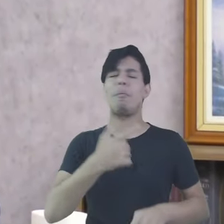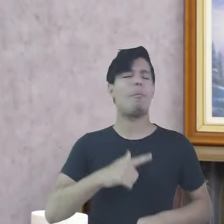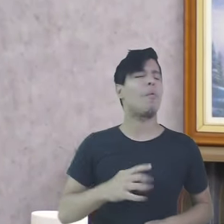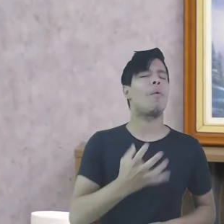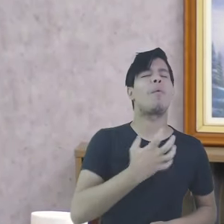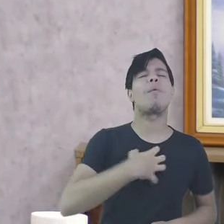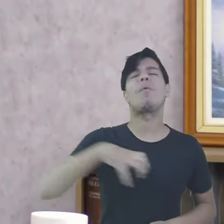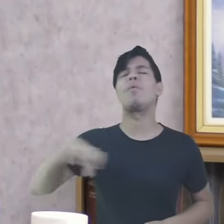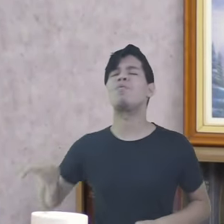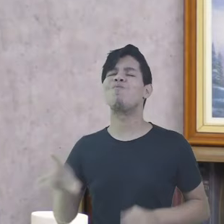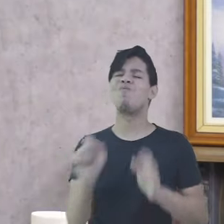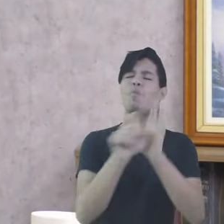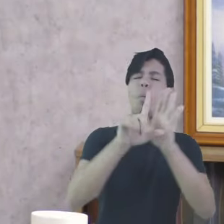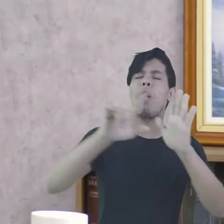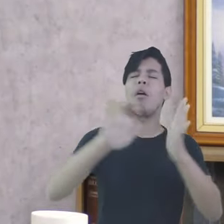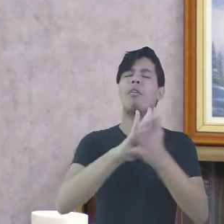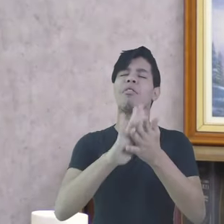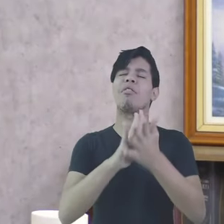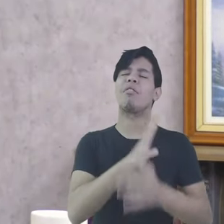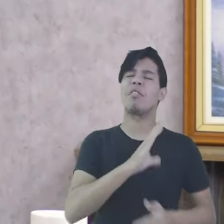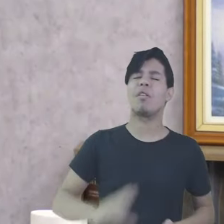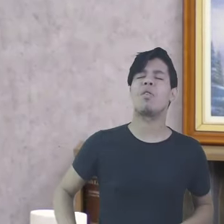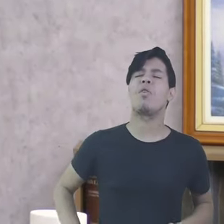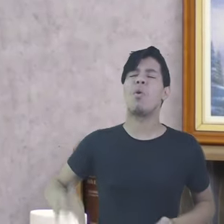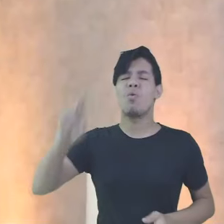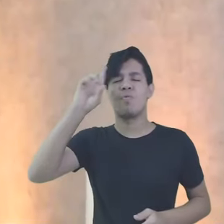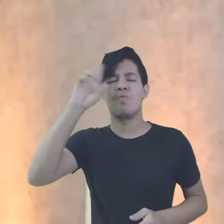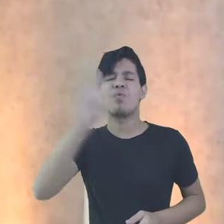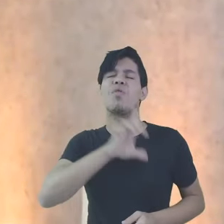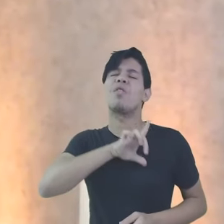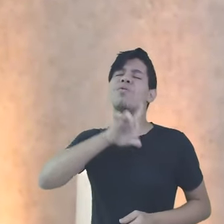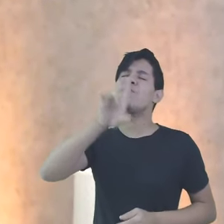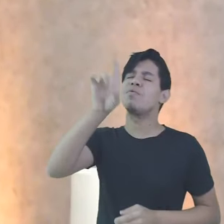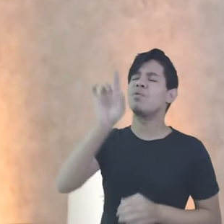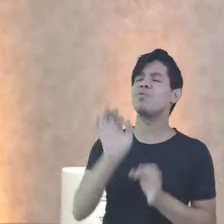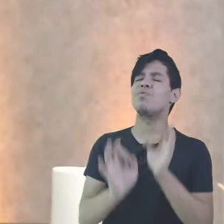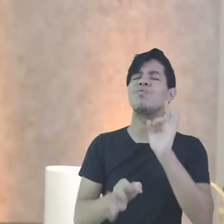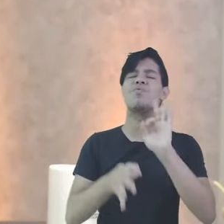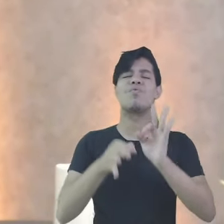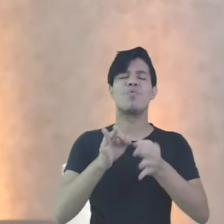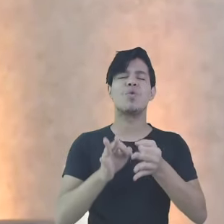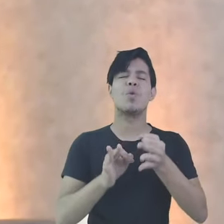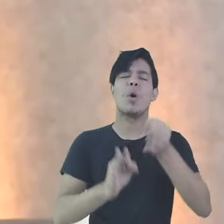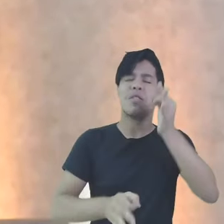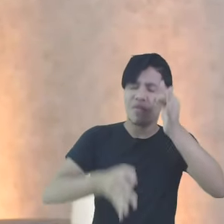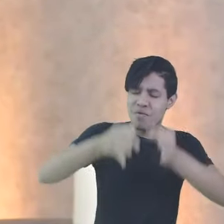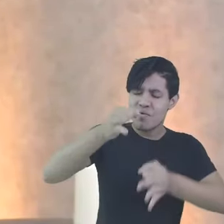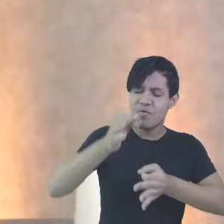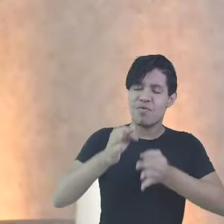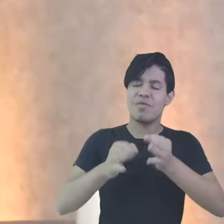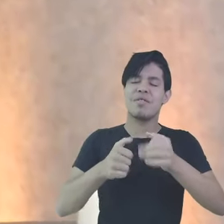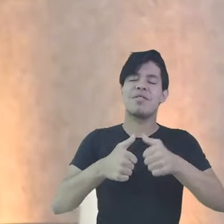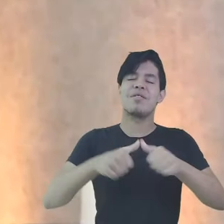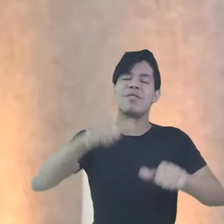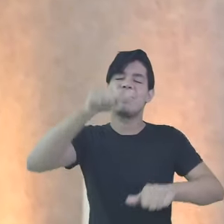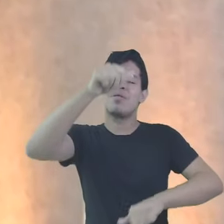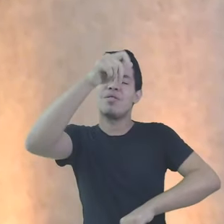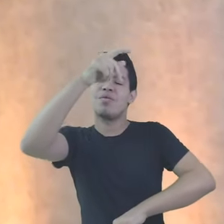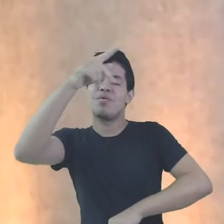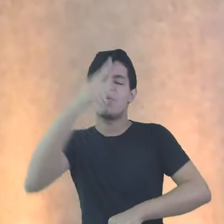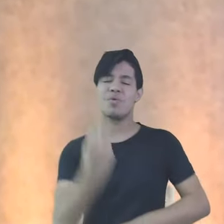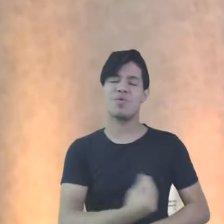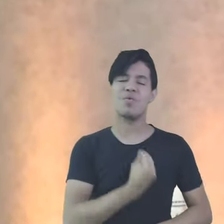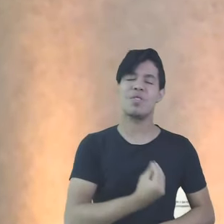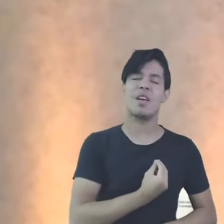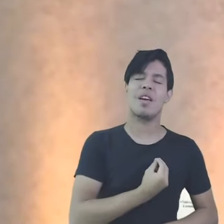nós entendemos isso. O Senhor é um Deus justo, porque a justiça faz parte do teu caráter, mas ao mesmo tempo